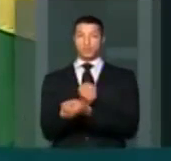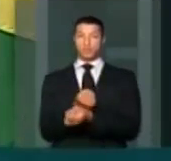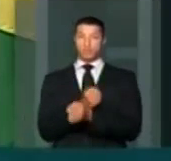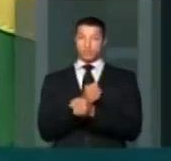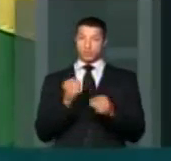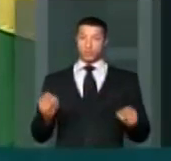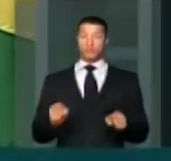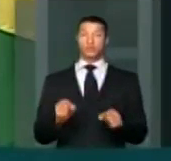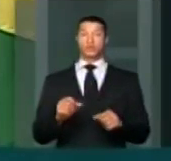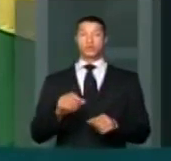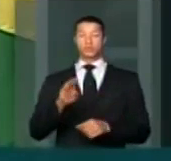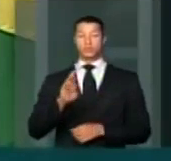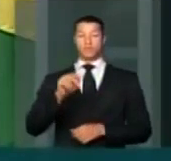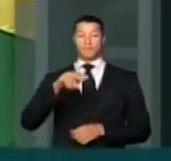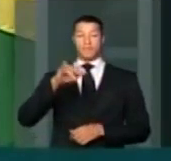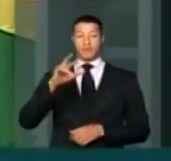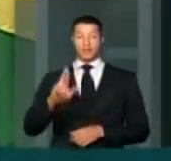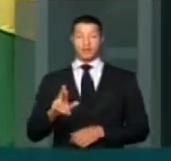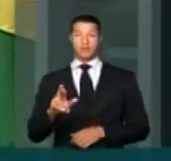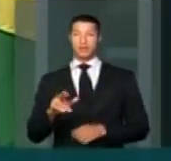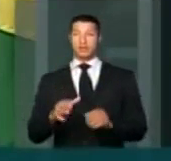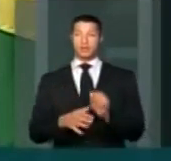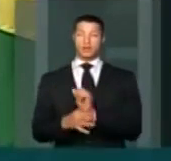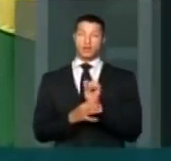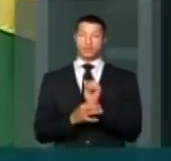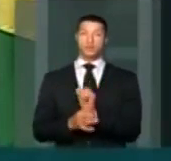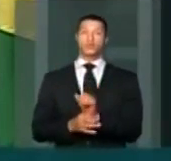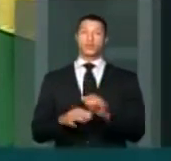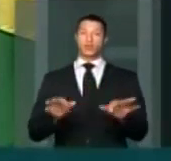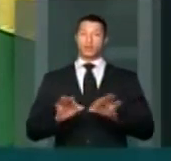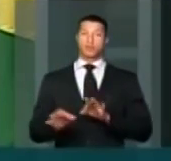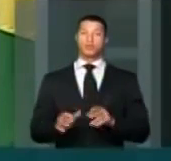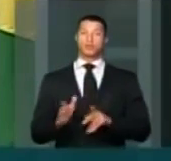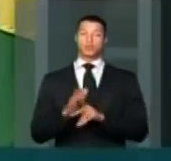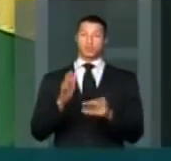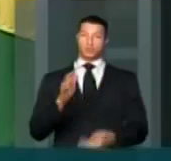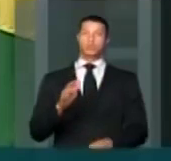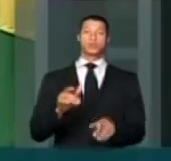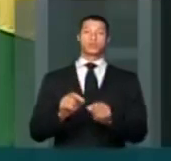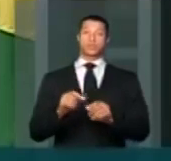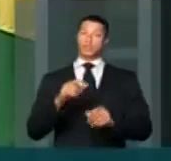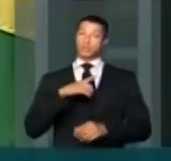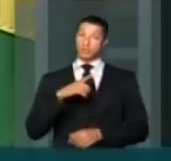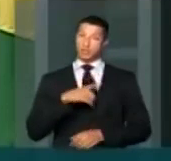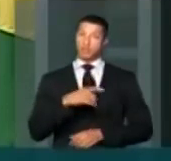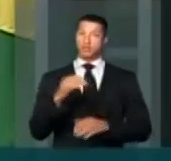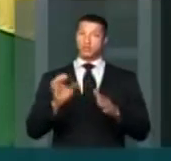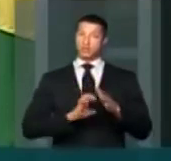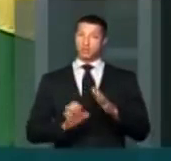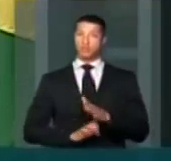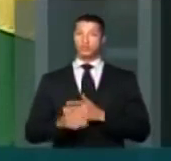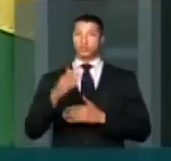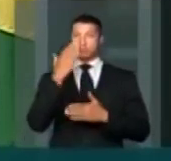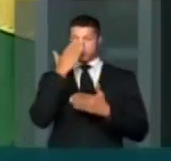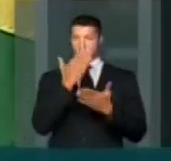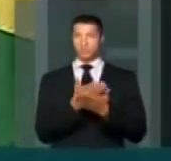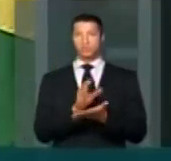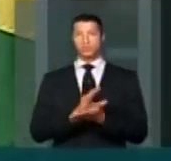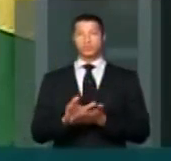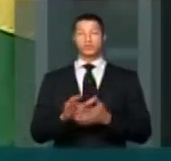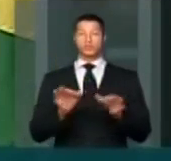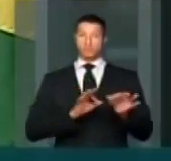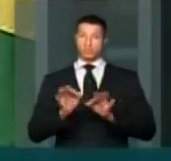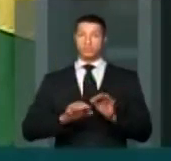impossível de banimento da corrupção, assegurar mecanismos de contenção que contemplem estruturas confiáveis de